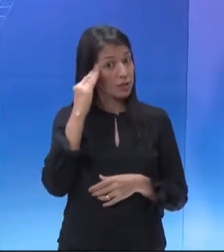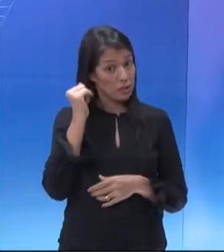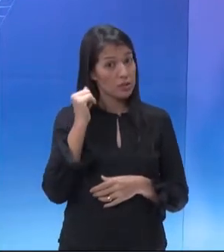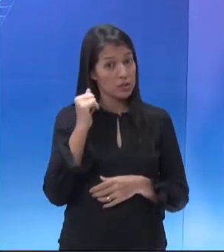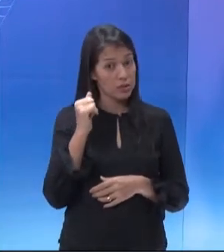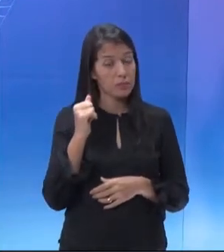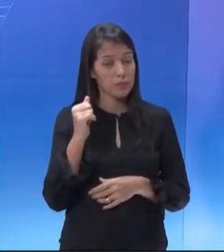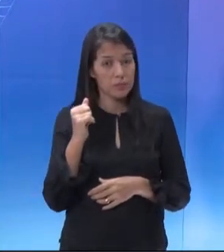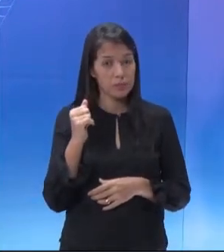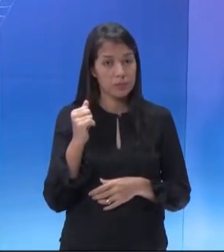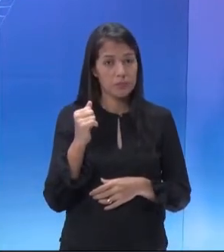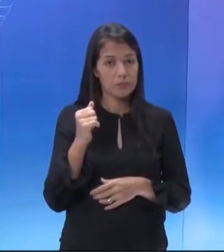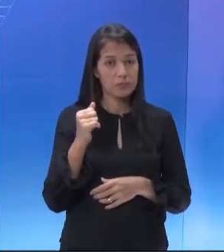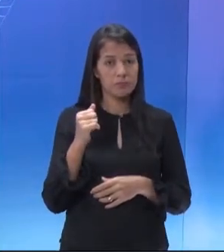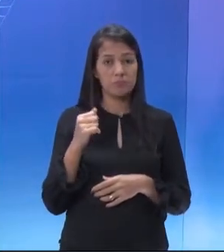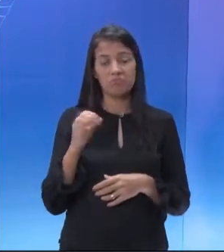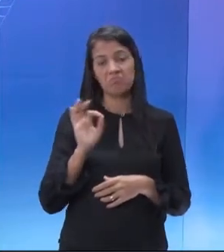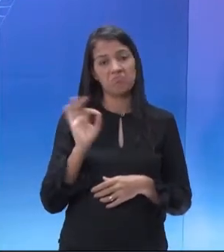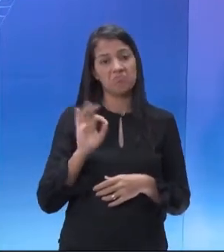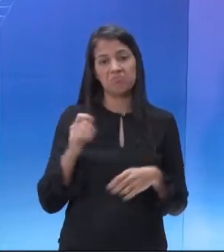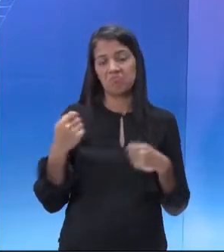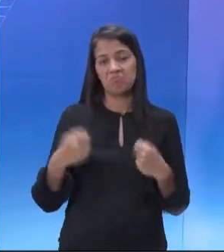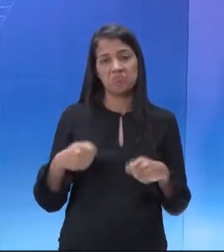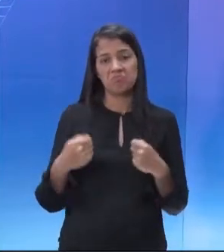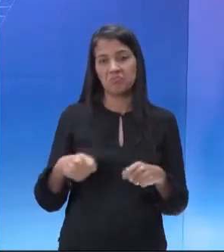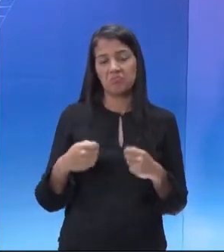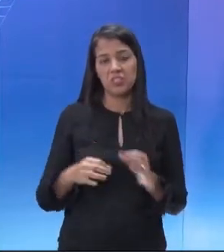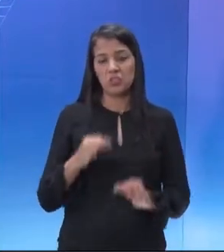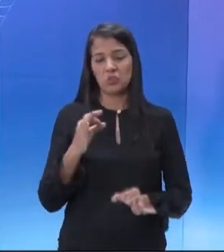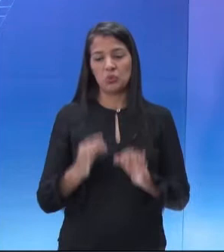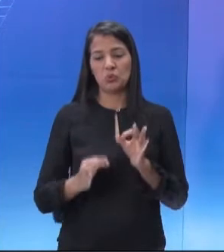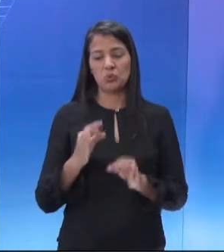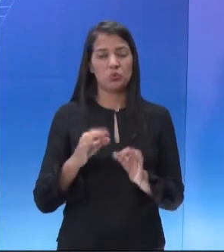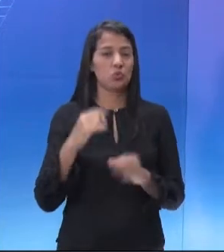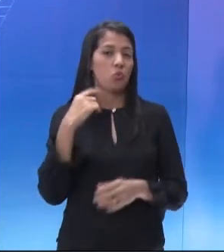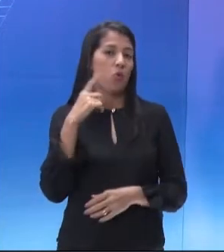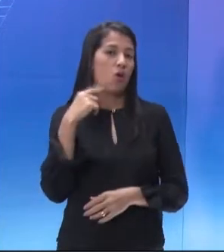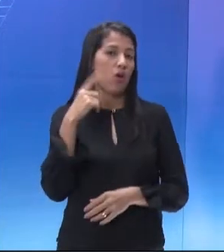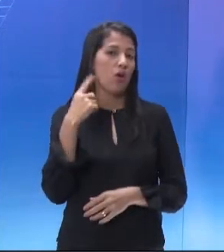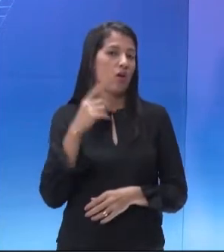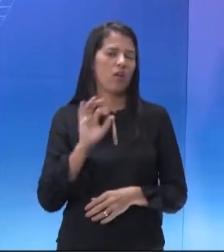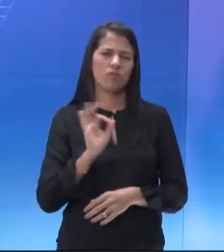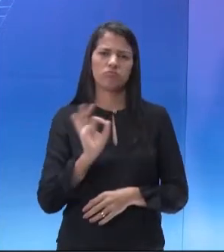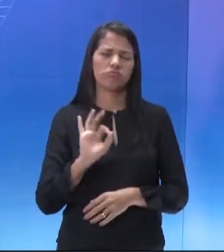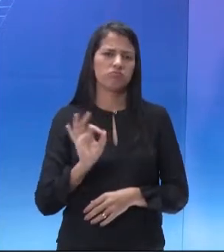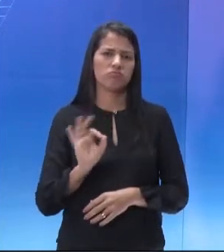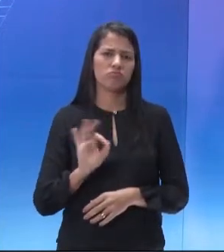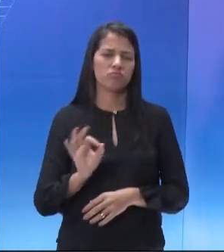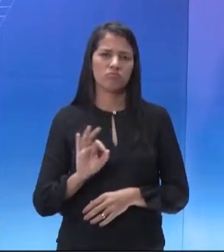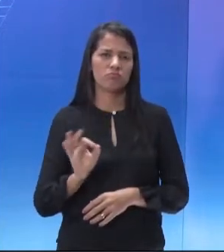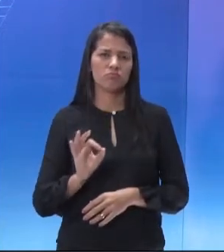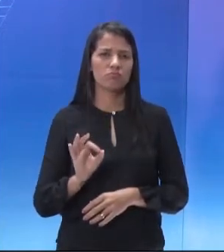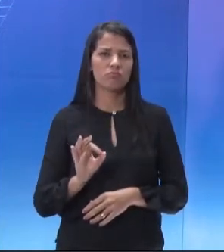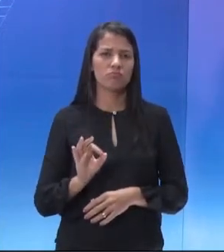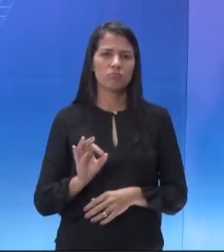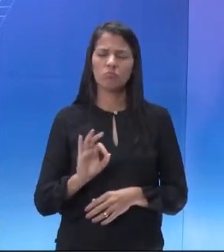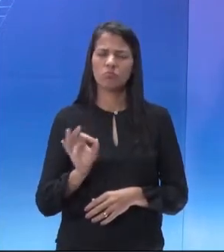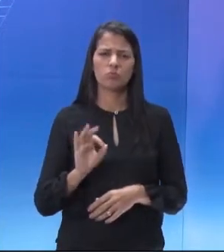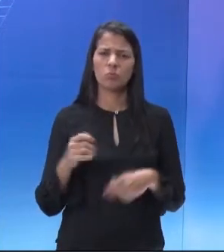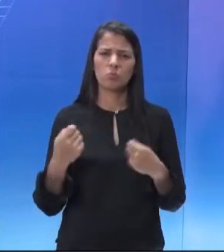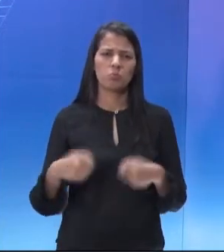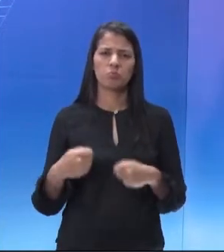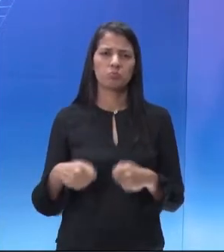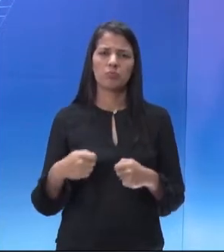disso, né? Novamente eu vou dizer aqui, você não precisa ser advogado para conhecer um artigo do direito da